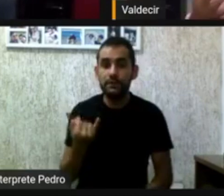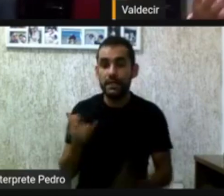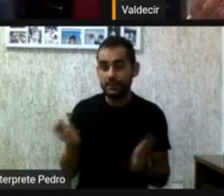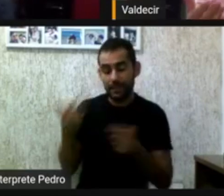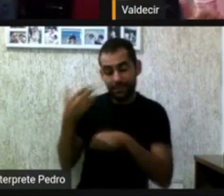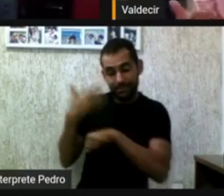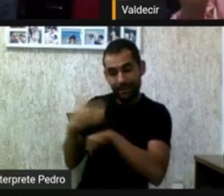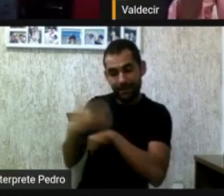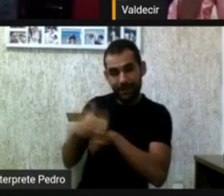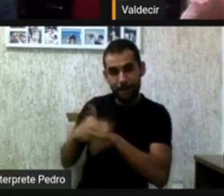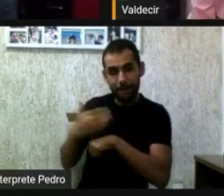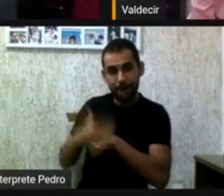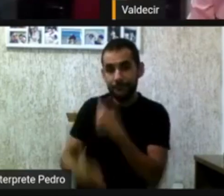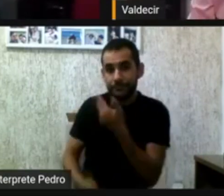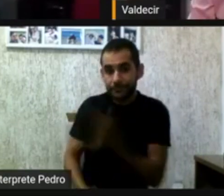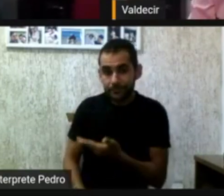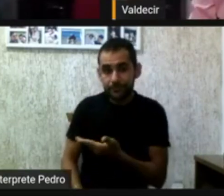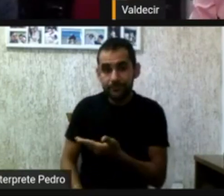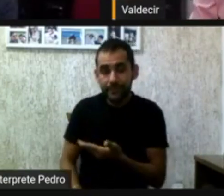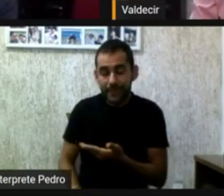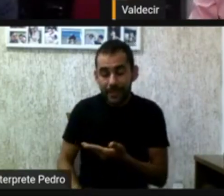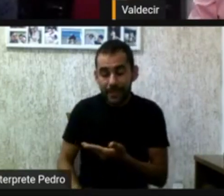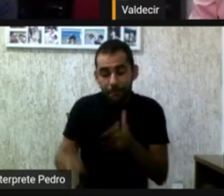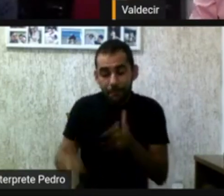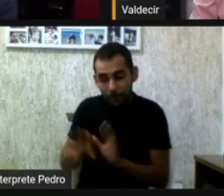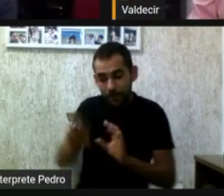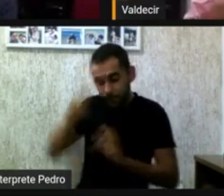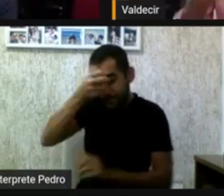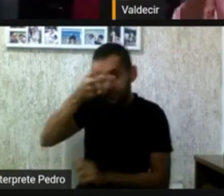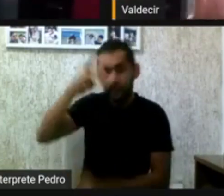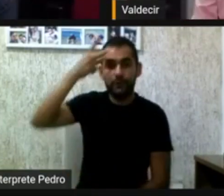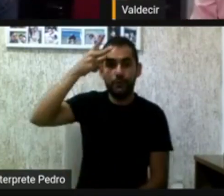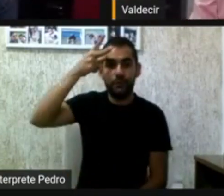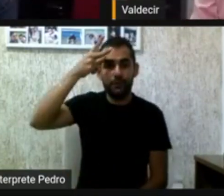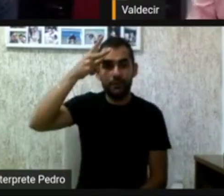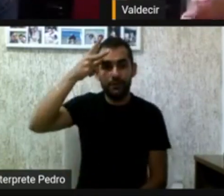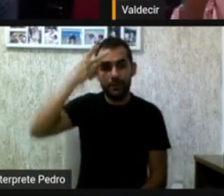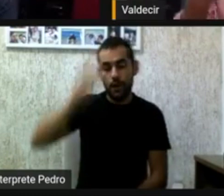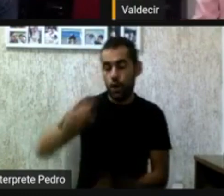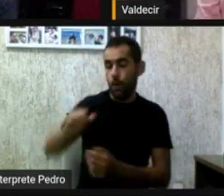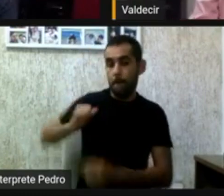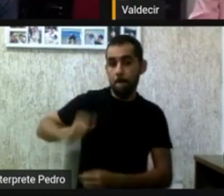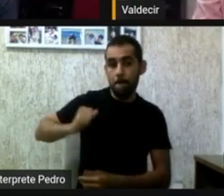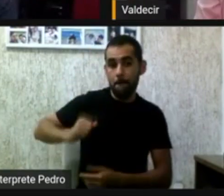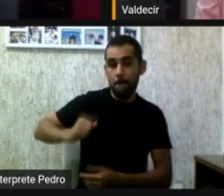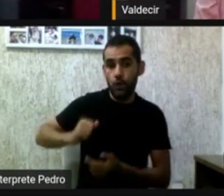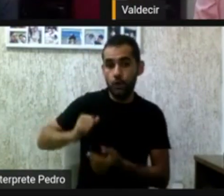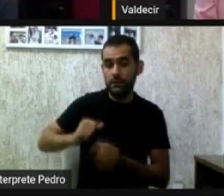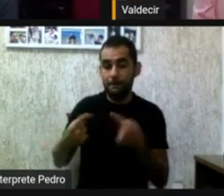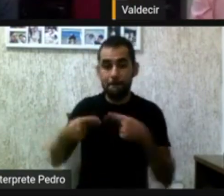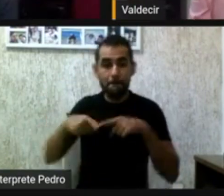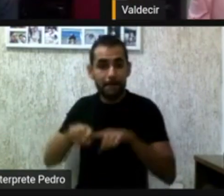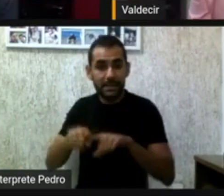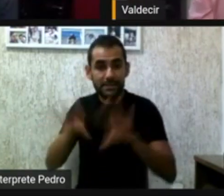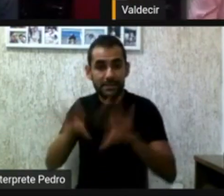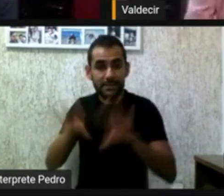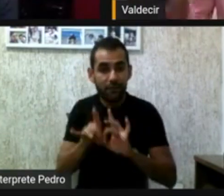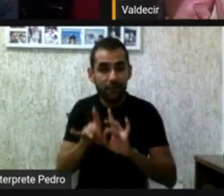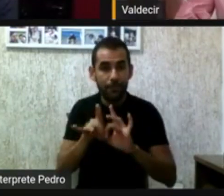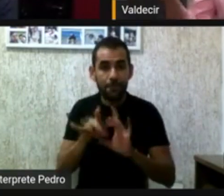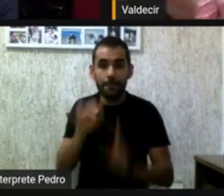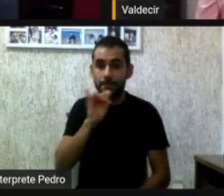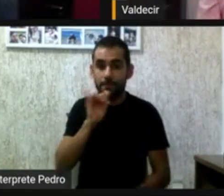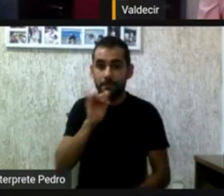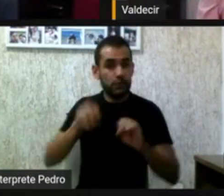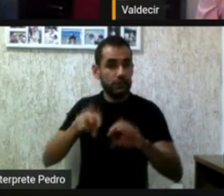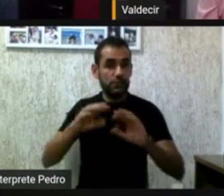capacitar, tendo isso do órgão público, sabe? De bolsas oferecidas, de parcerias fechadas com os nossos